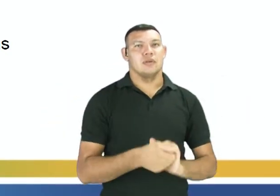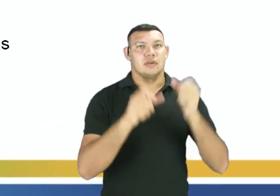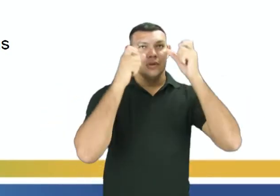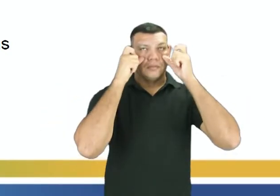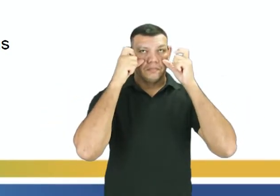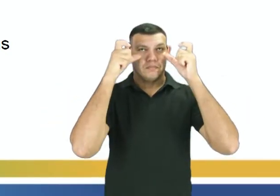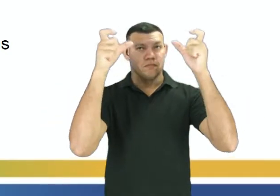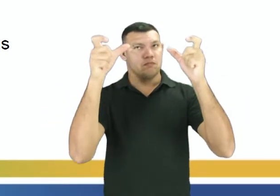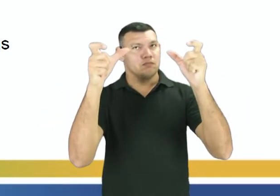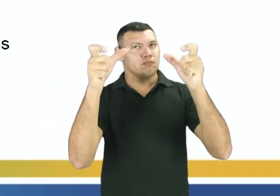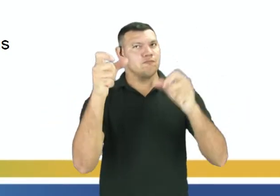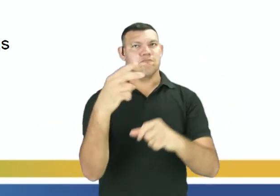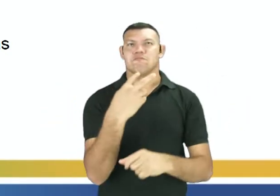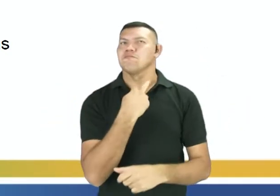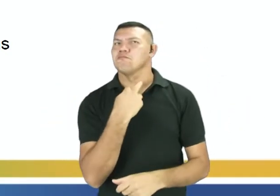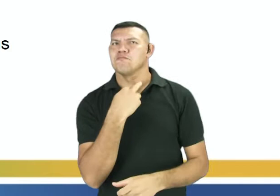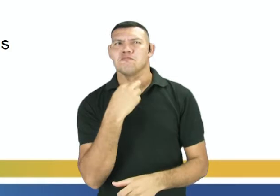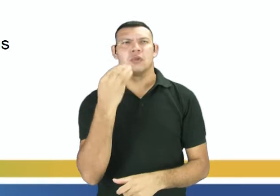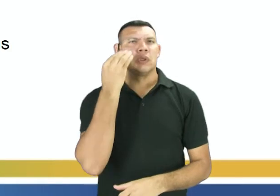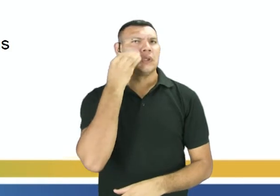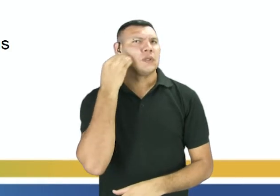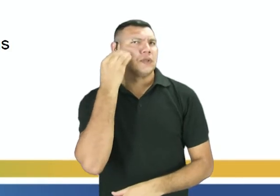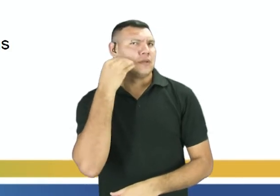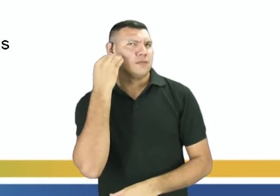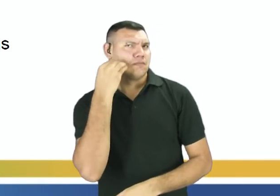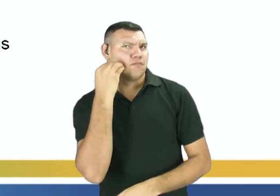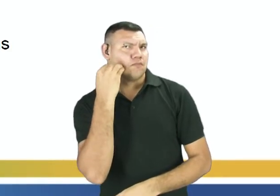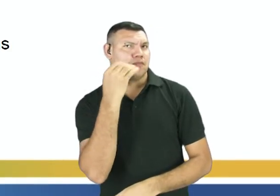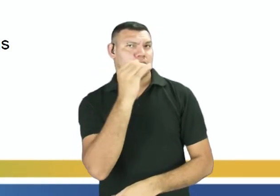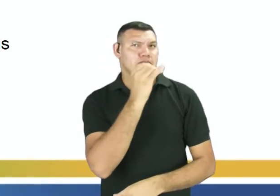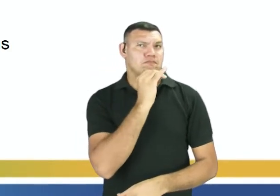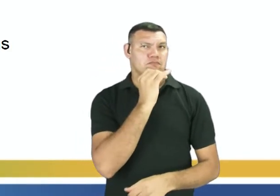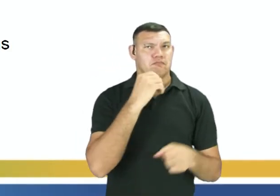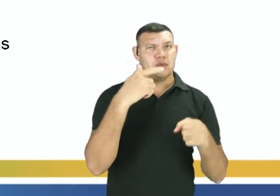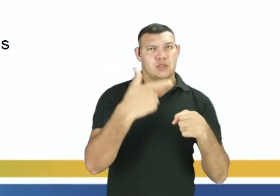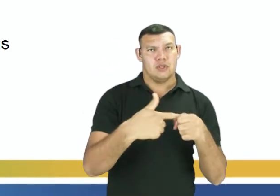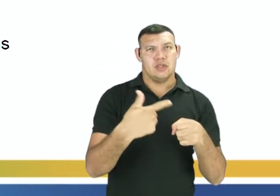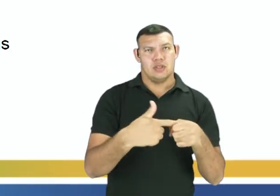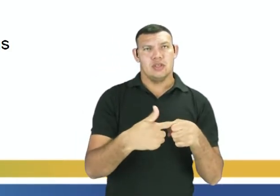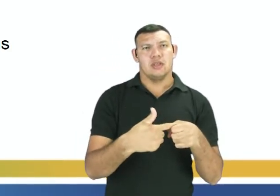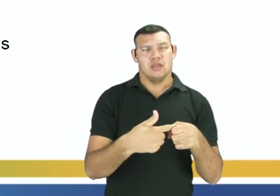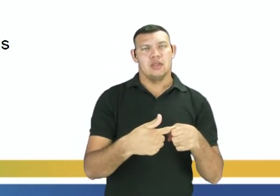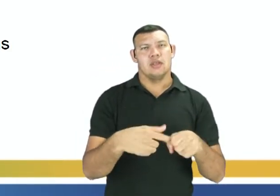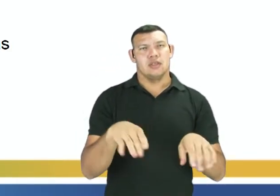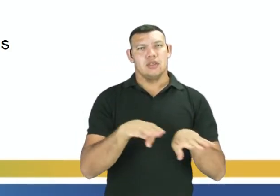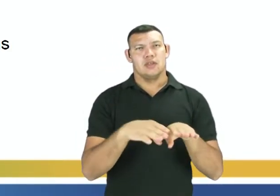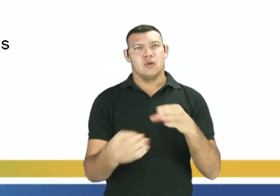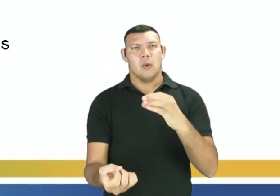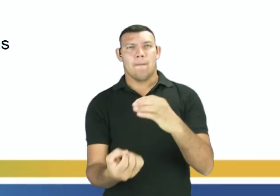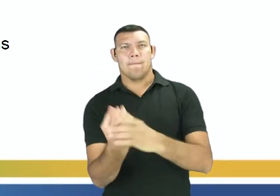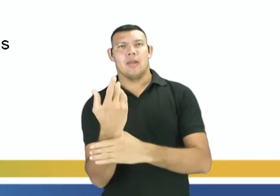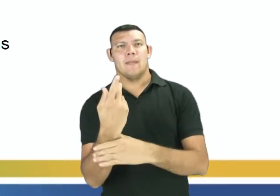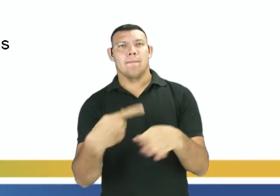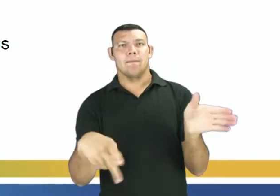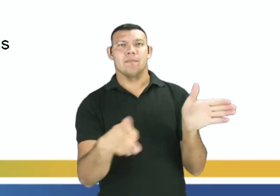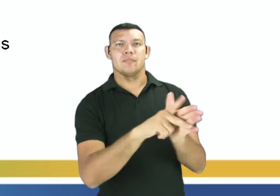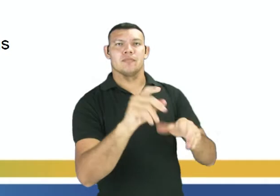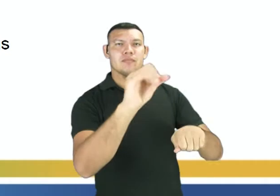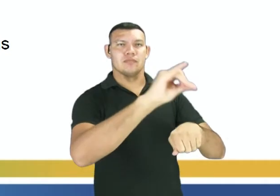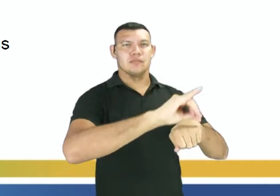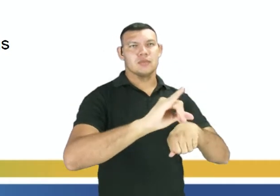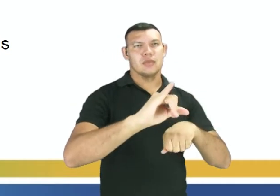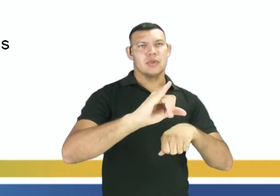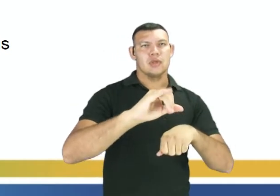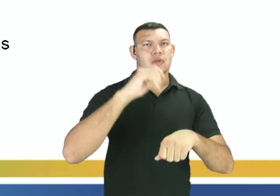petróleo, naftalina, perfumes e em geral, Também a essência de muitos alimentos tem também a questão